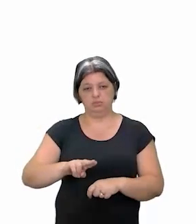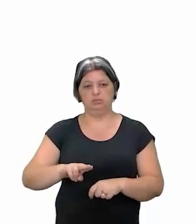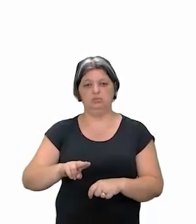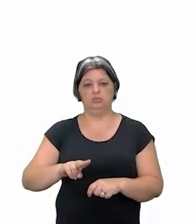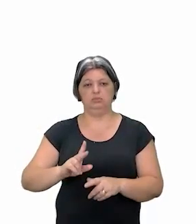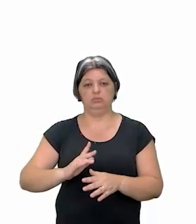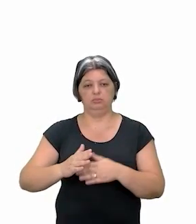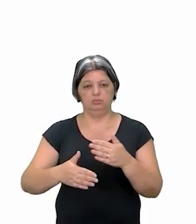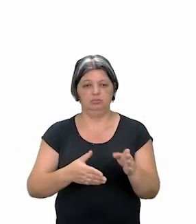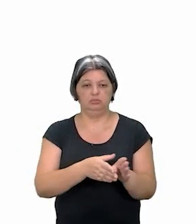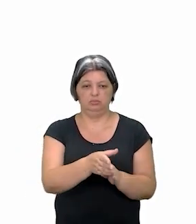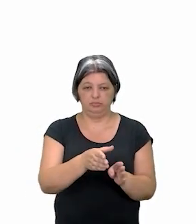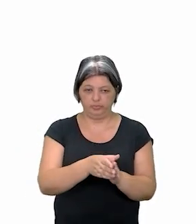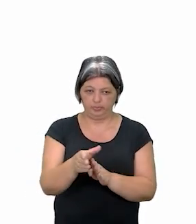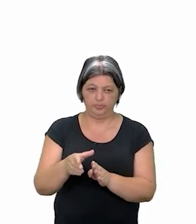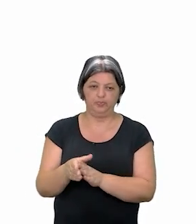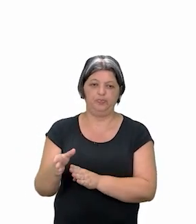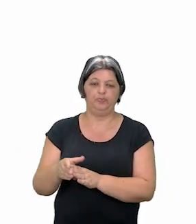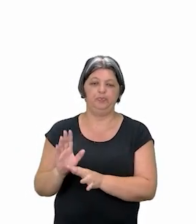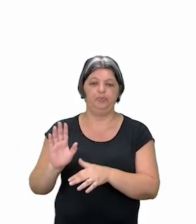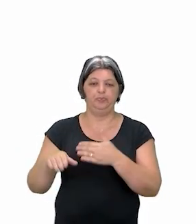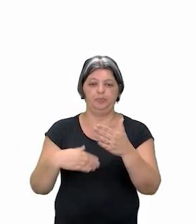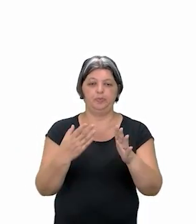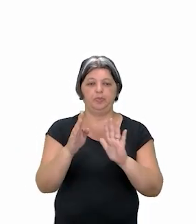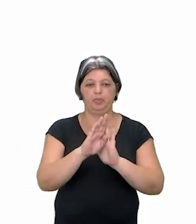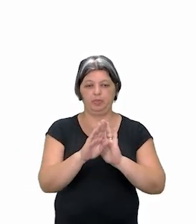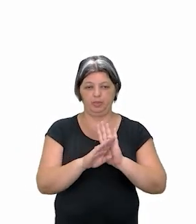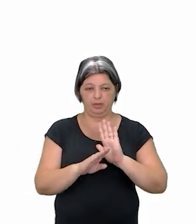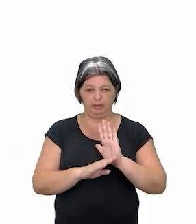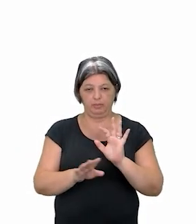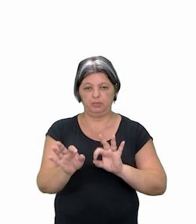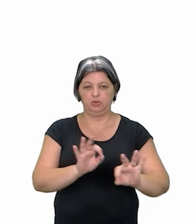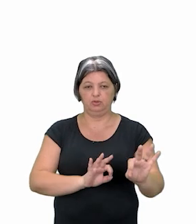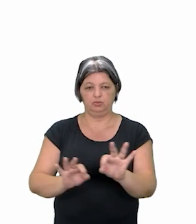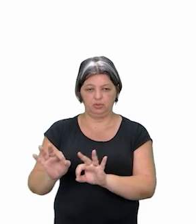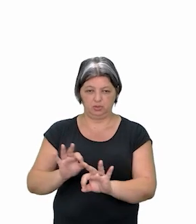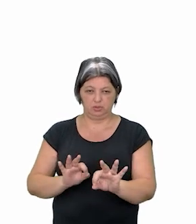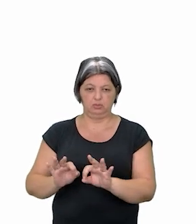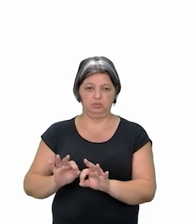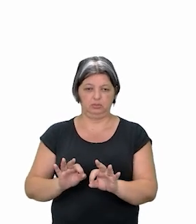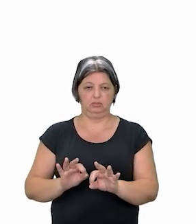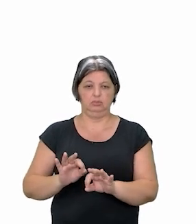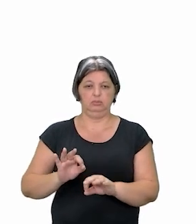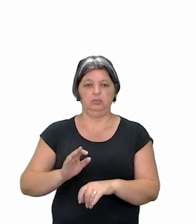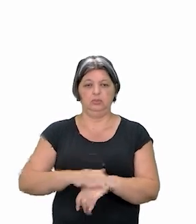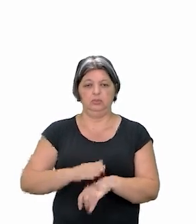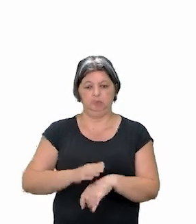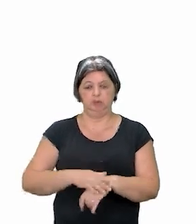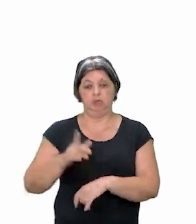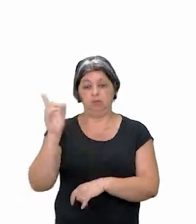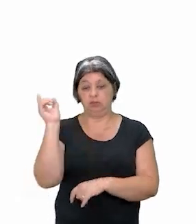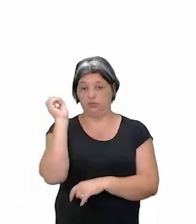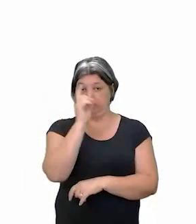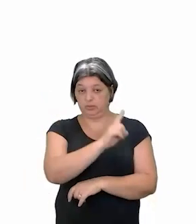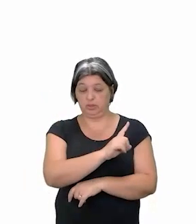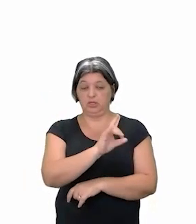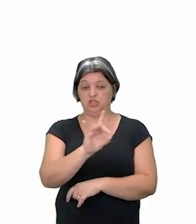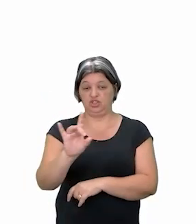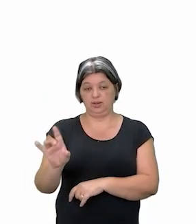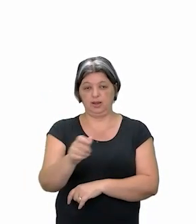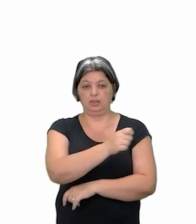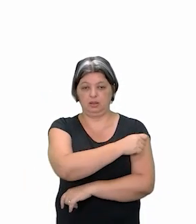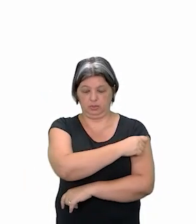produzir orientações, desenvolver programas e projetos que atuem nas dificuldades dos alunos. E